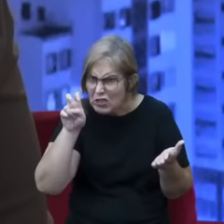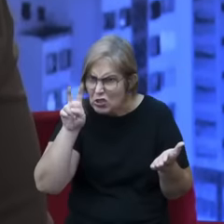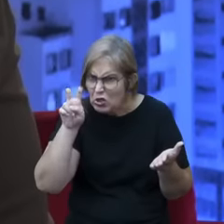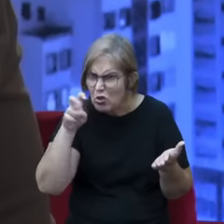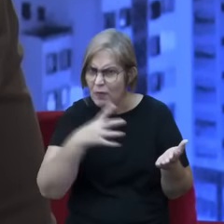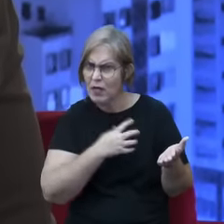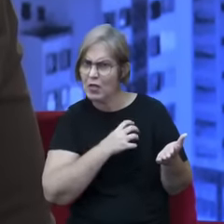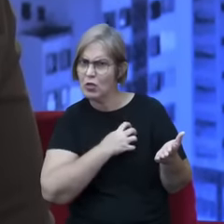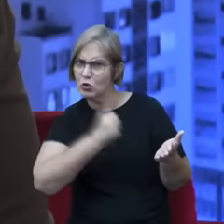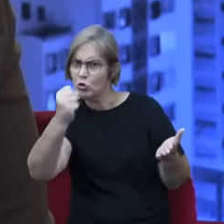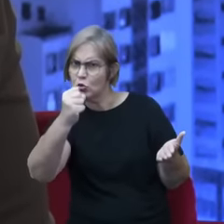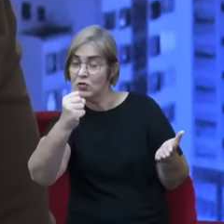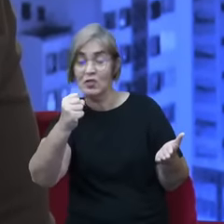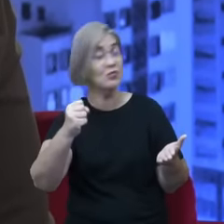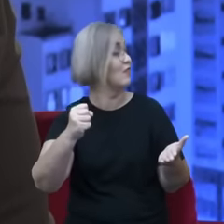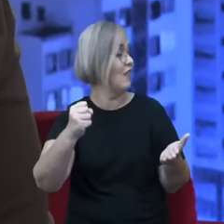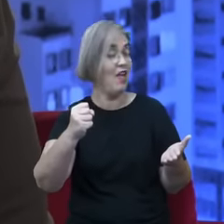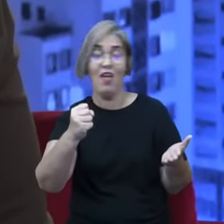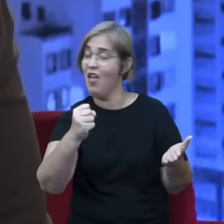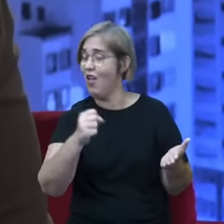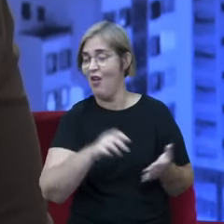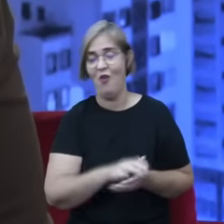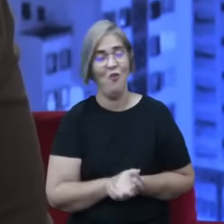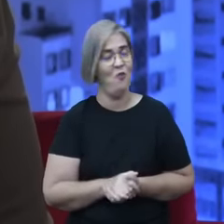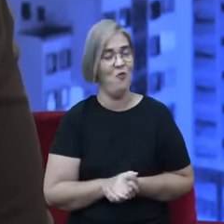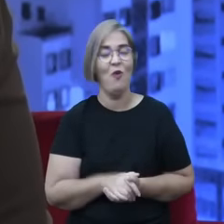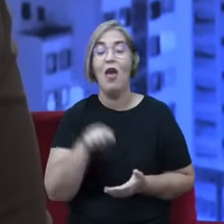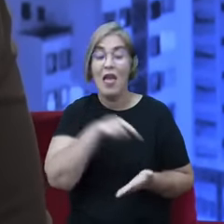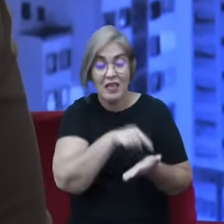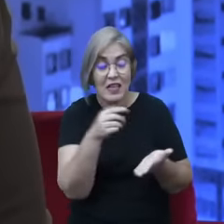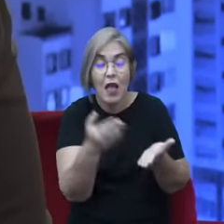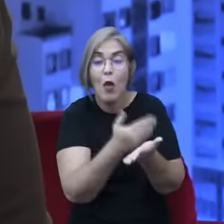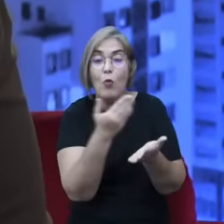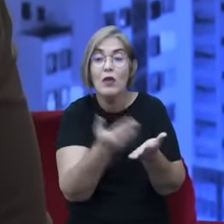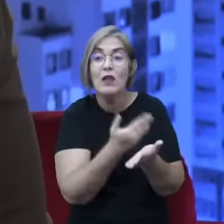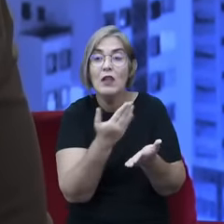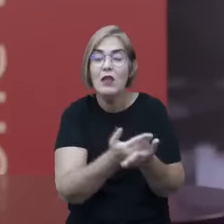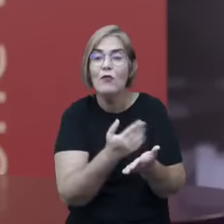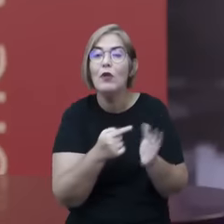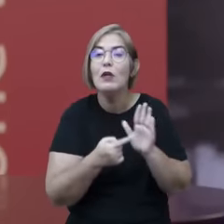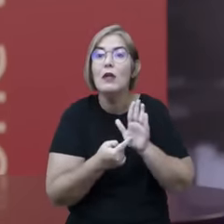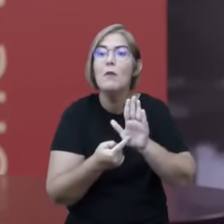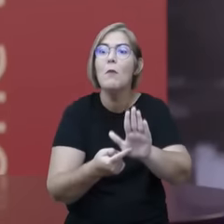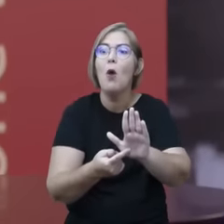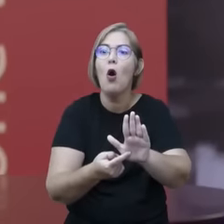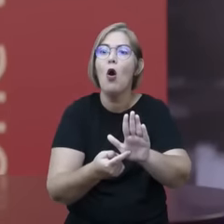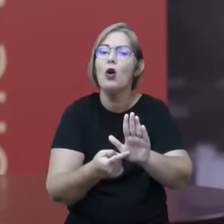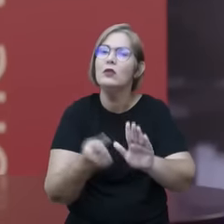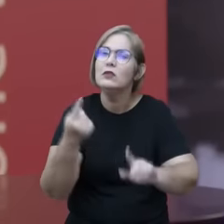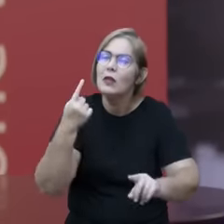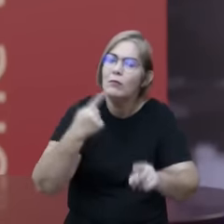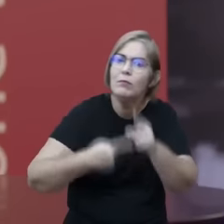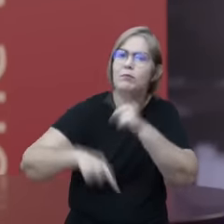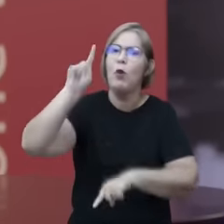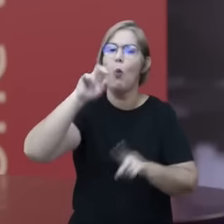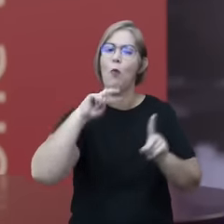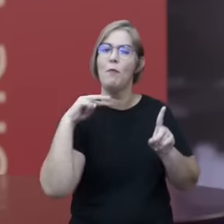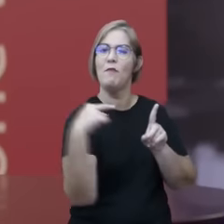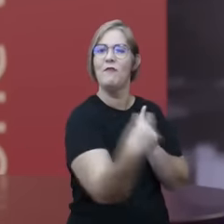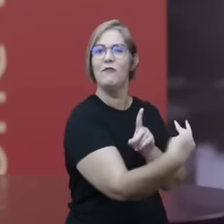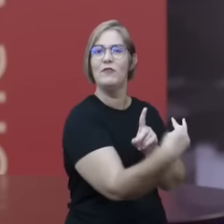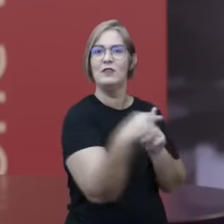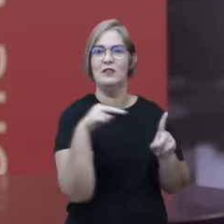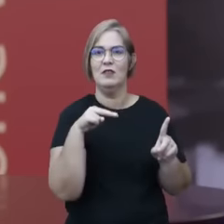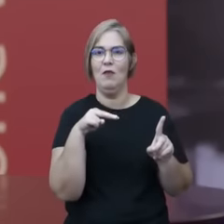É uma obra precisamente que vai nos levar a uma superação dessa perspectiva. Mas essa